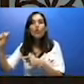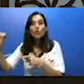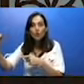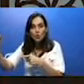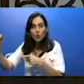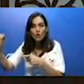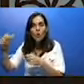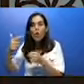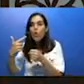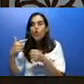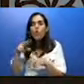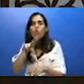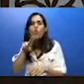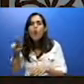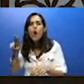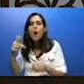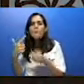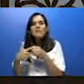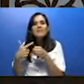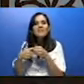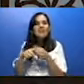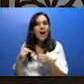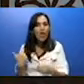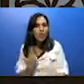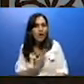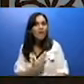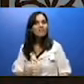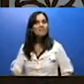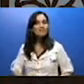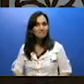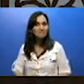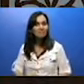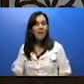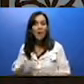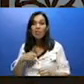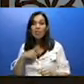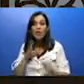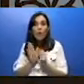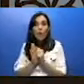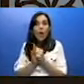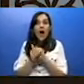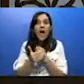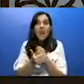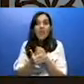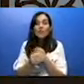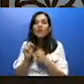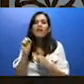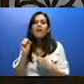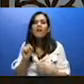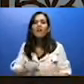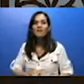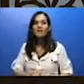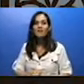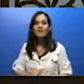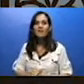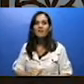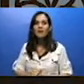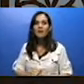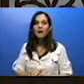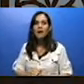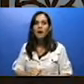palavra barretos e ela é interessante ela tem um segredinho eu falo vá